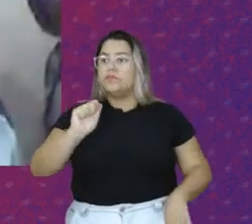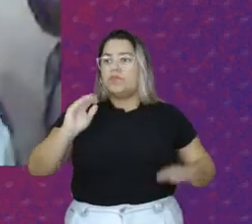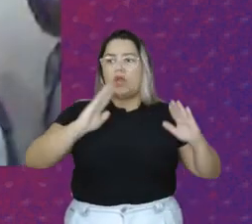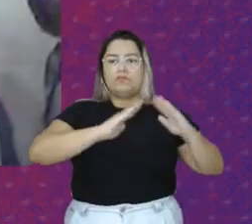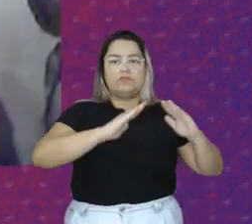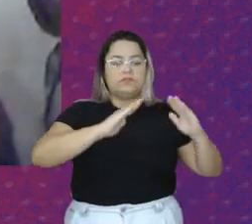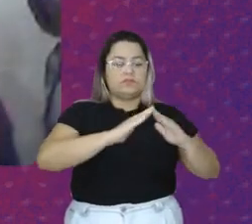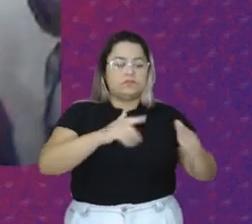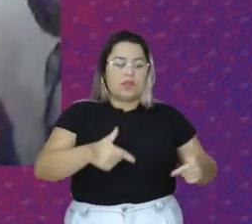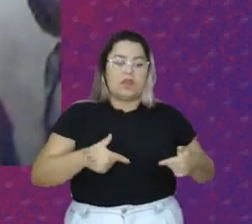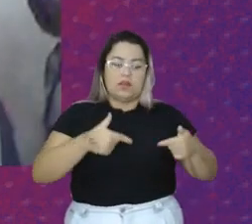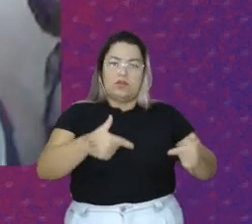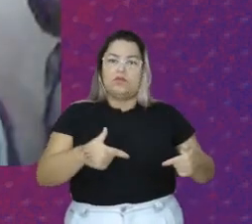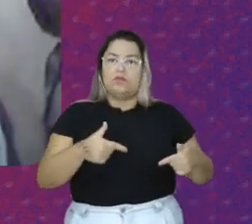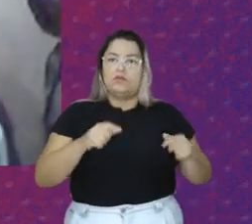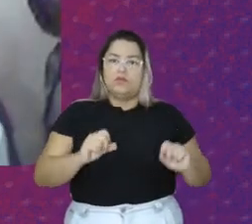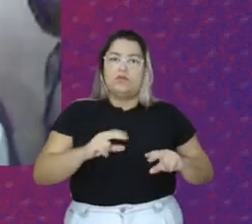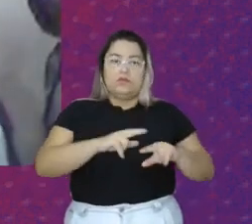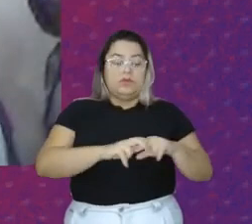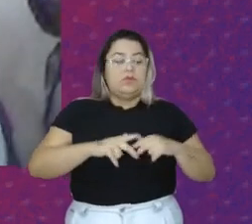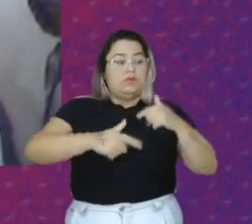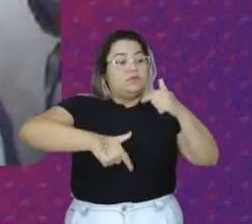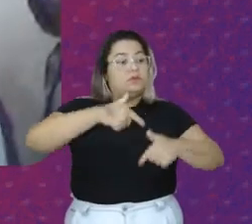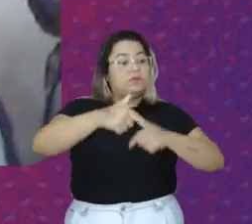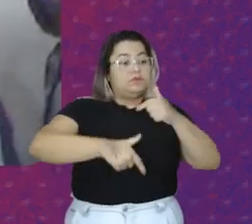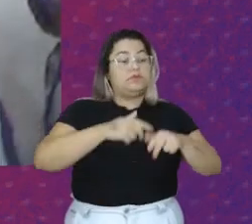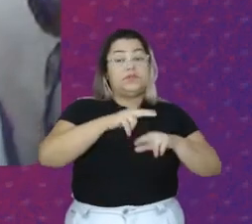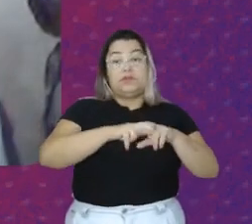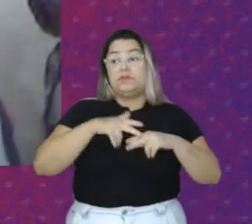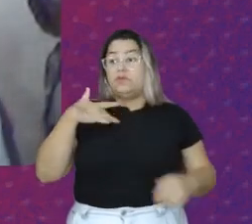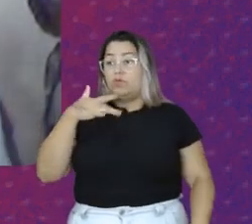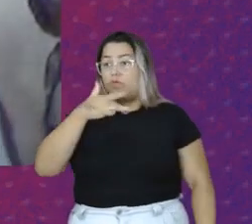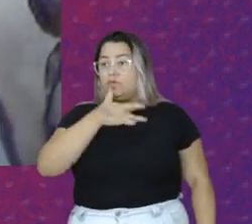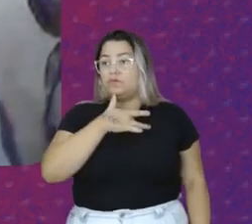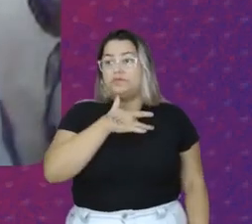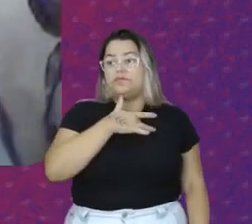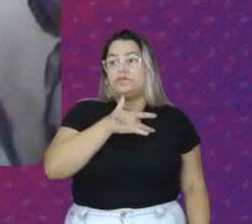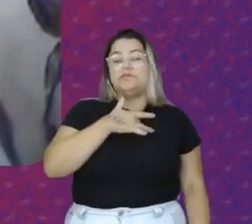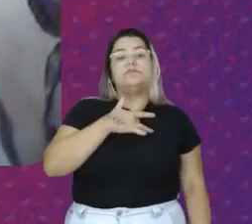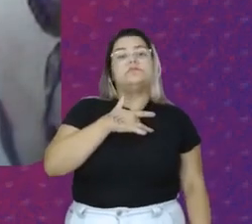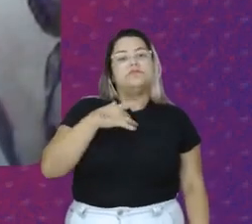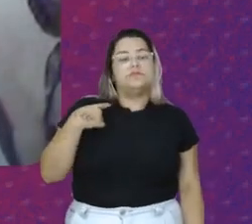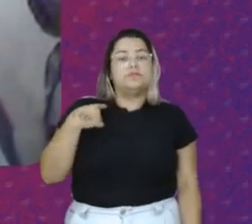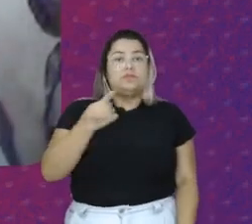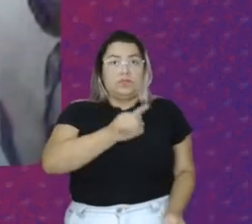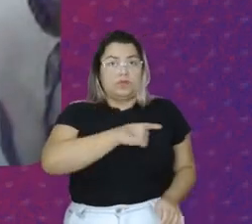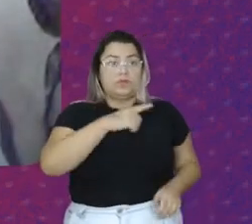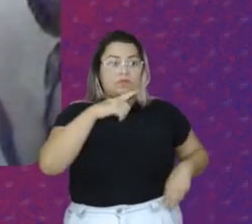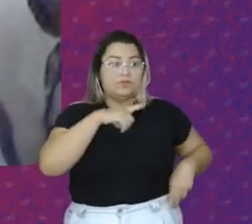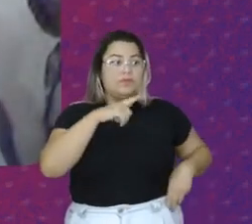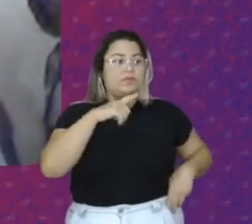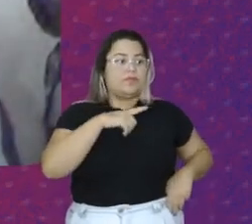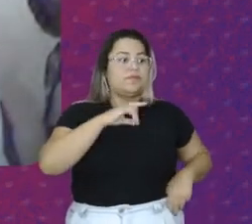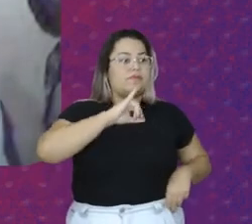moradores, na luta pelo trabalho, pela saúde, enfim, né? Nós tivemos